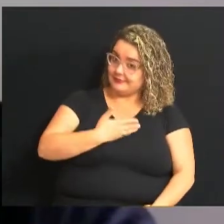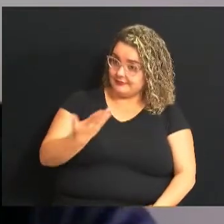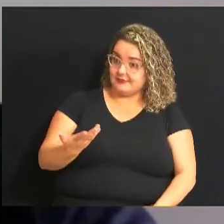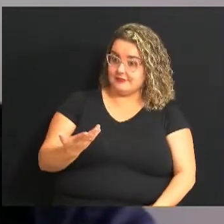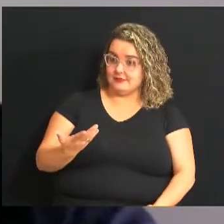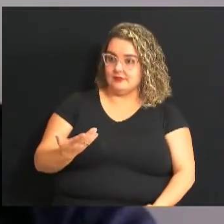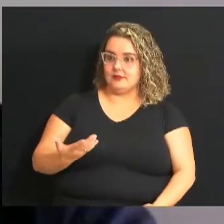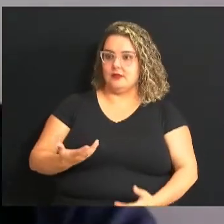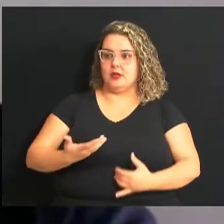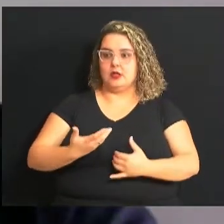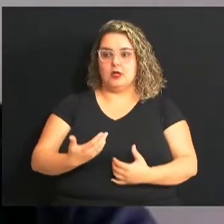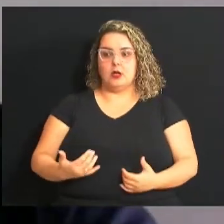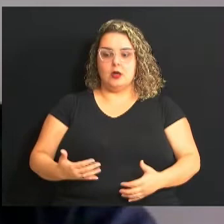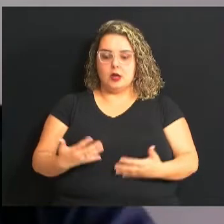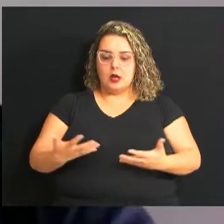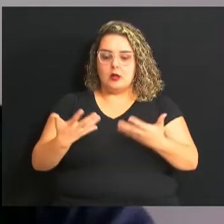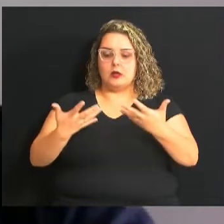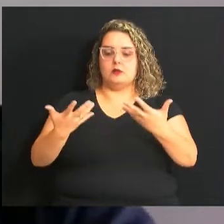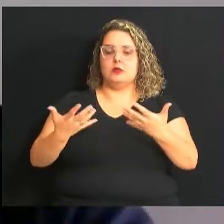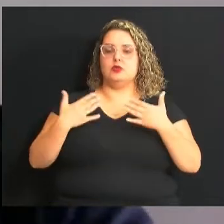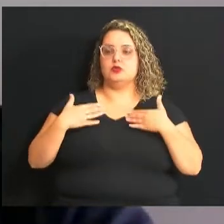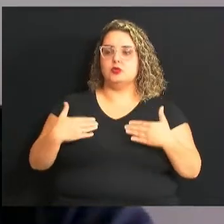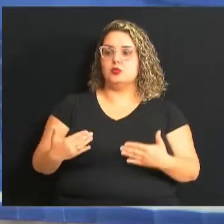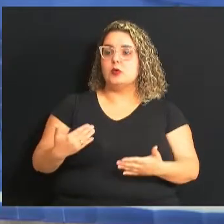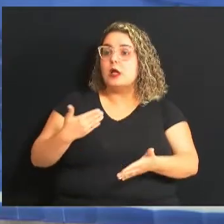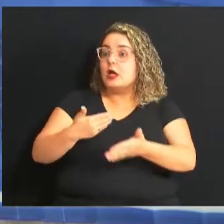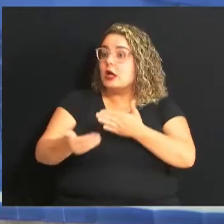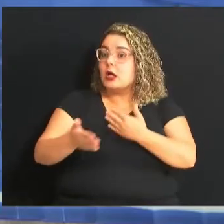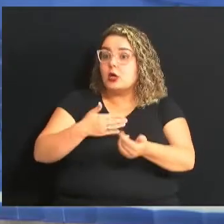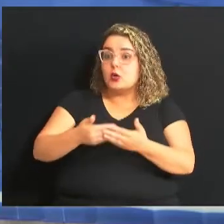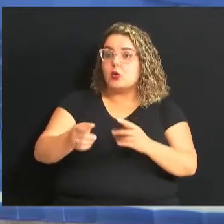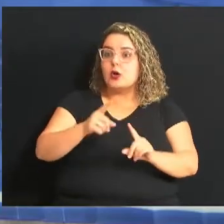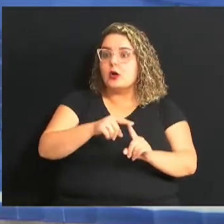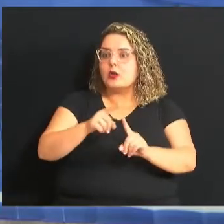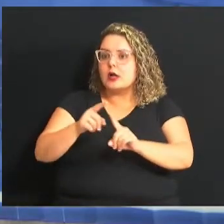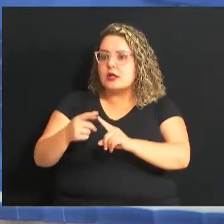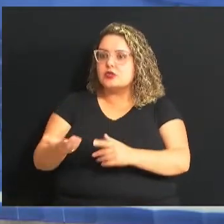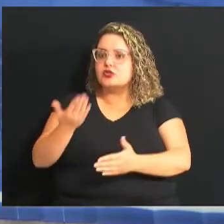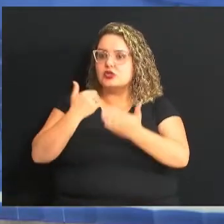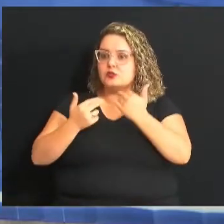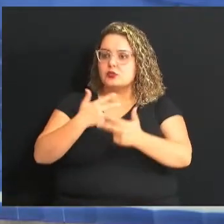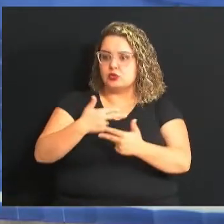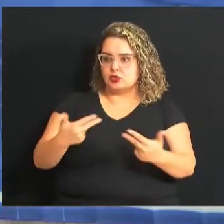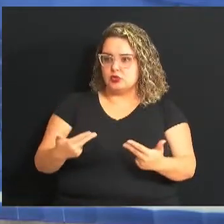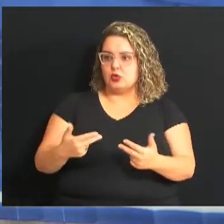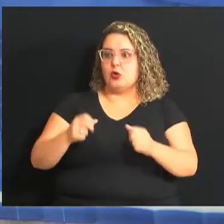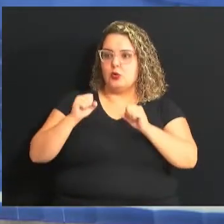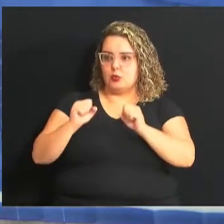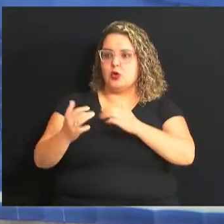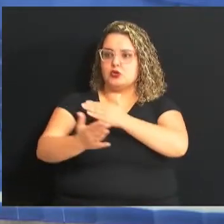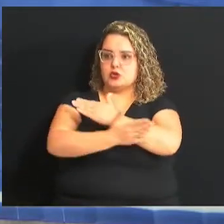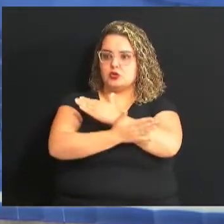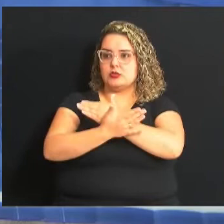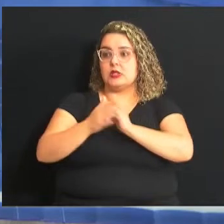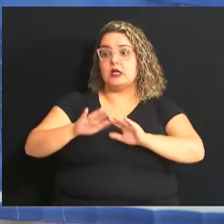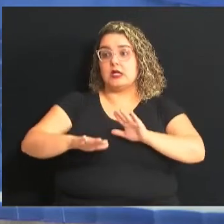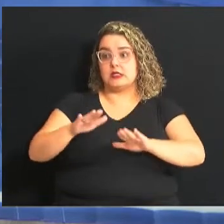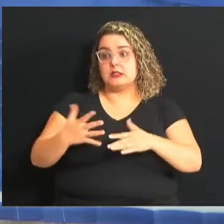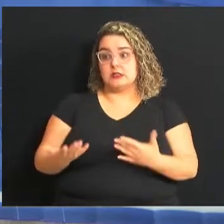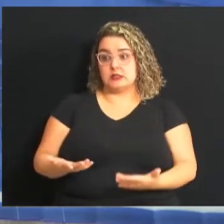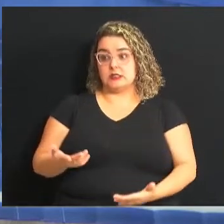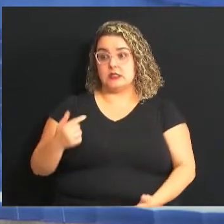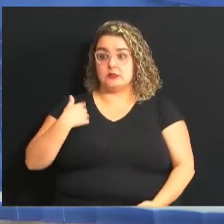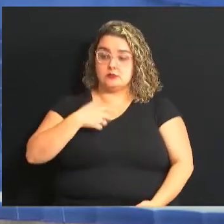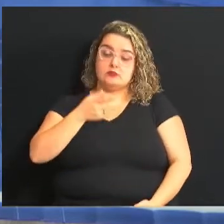corpo, tudo. E qualquer tipo de alimentação, então, pode nos ajudar, porque muitas vezes a gente fala, né?